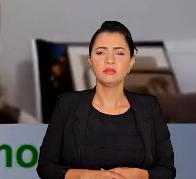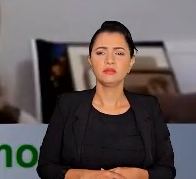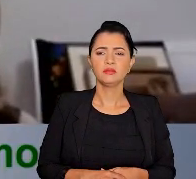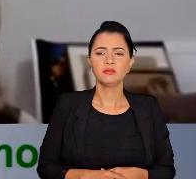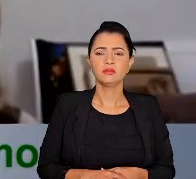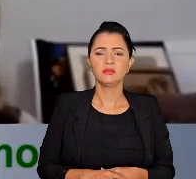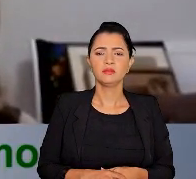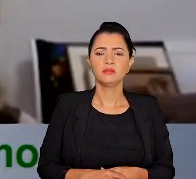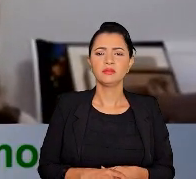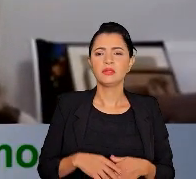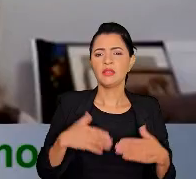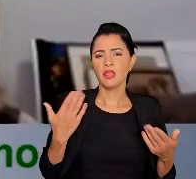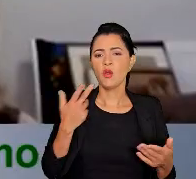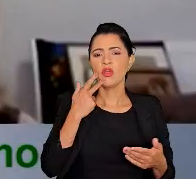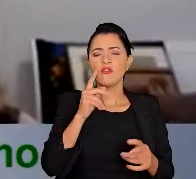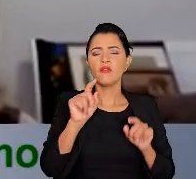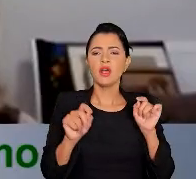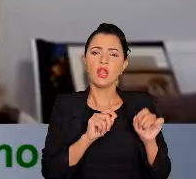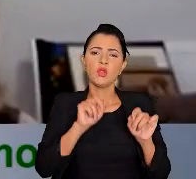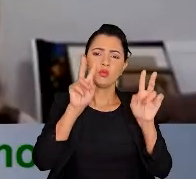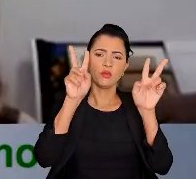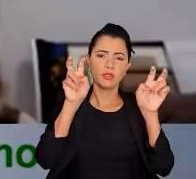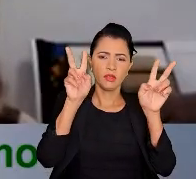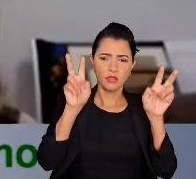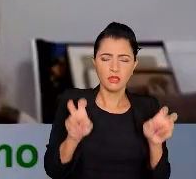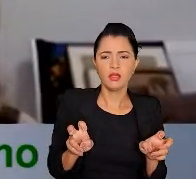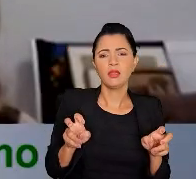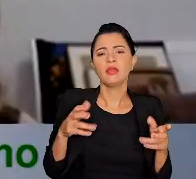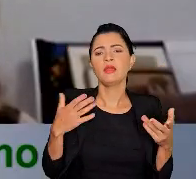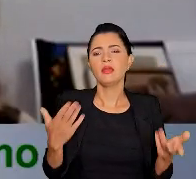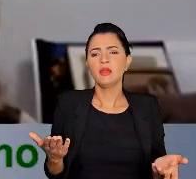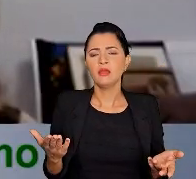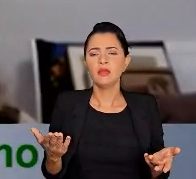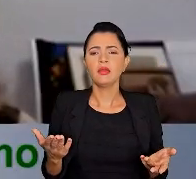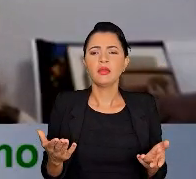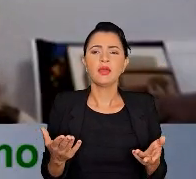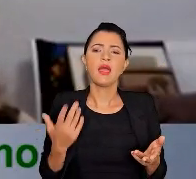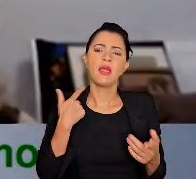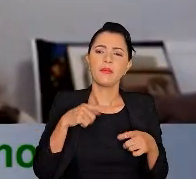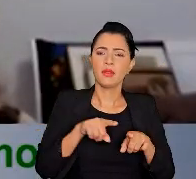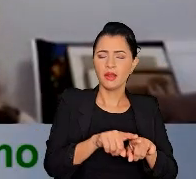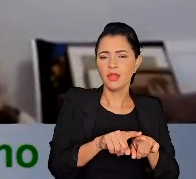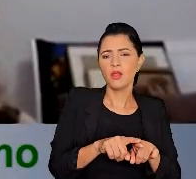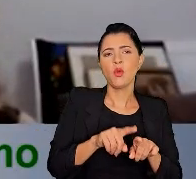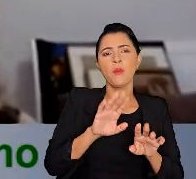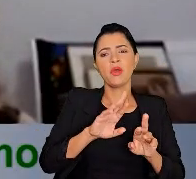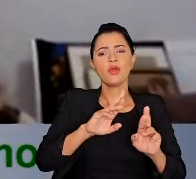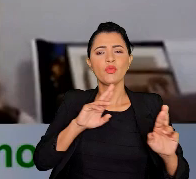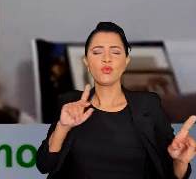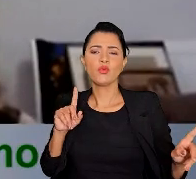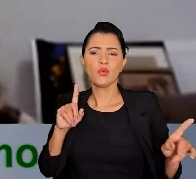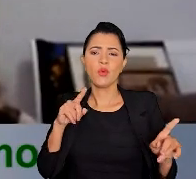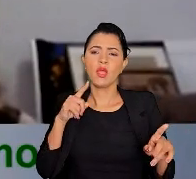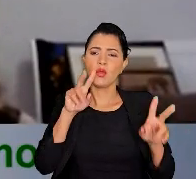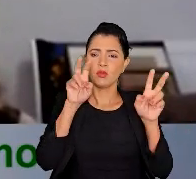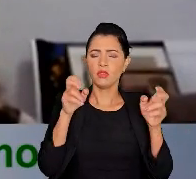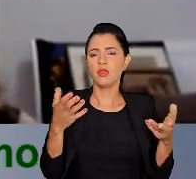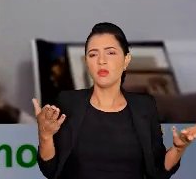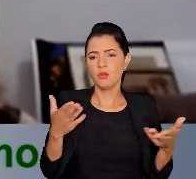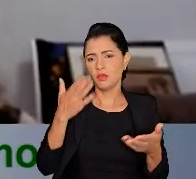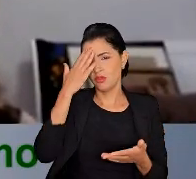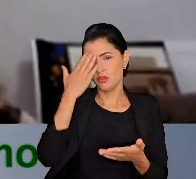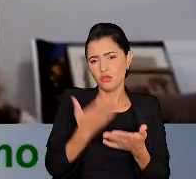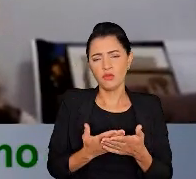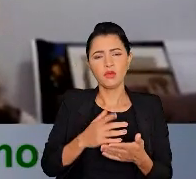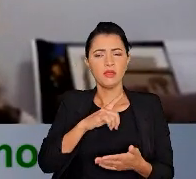Veja, aí estamos tratando de um tema, vamos dizer, ele é paralelo, mas não é exatamente o nosso tema. Não acredito que exista uma